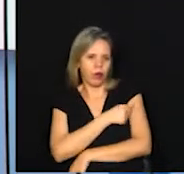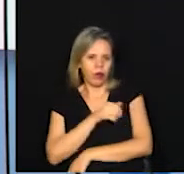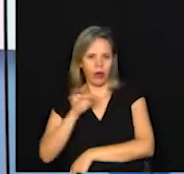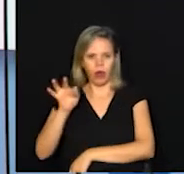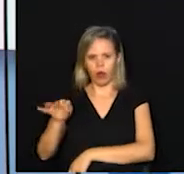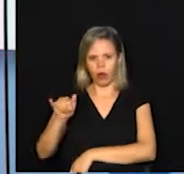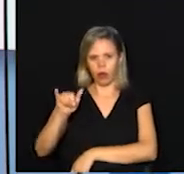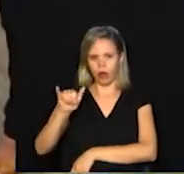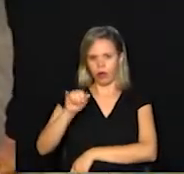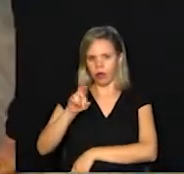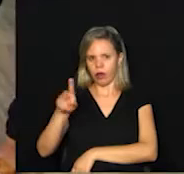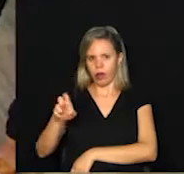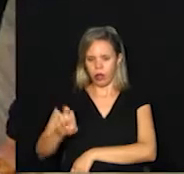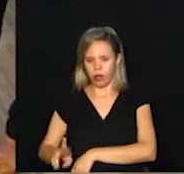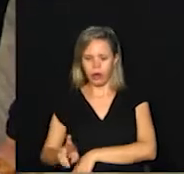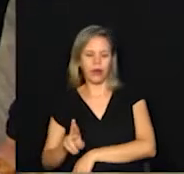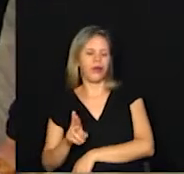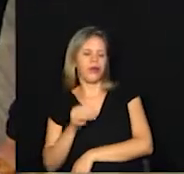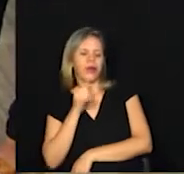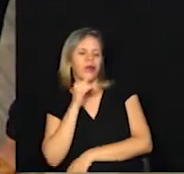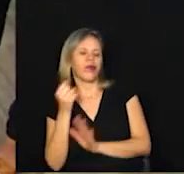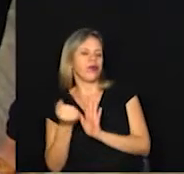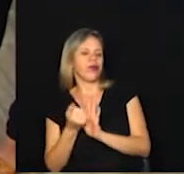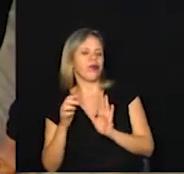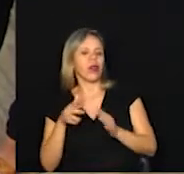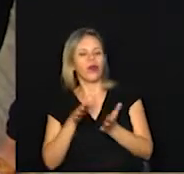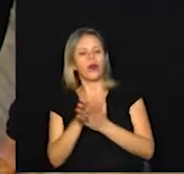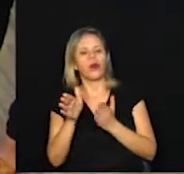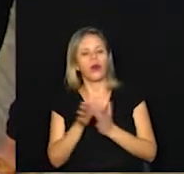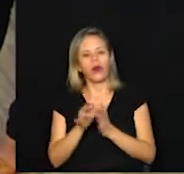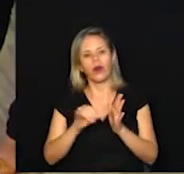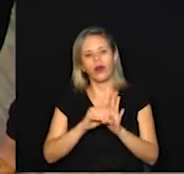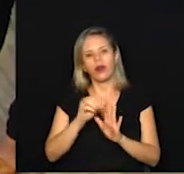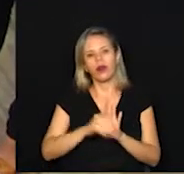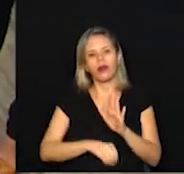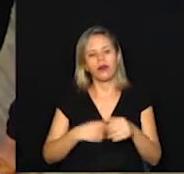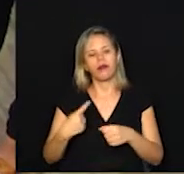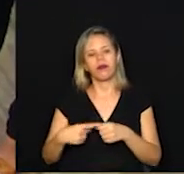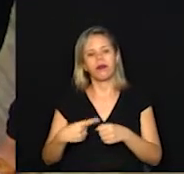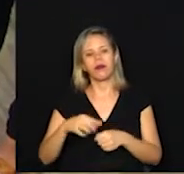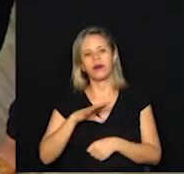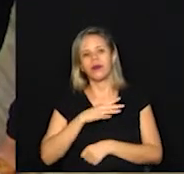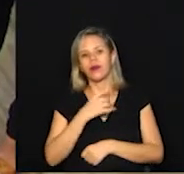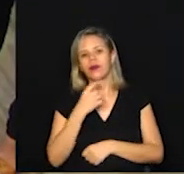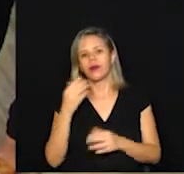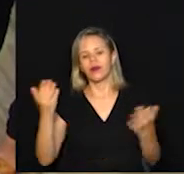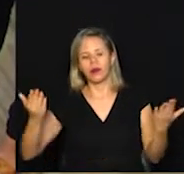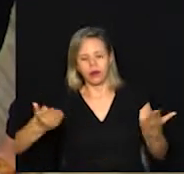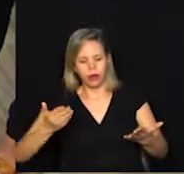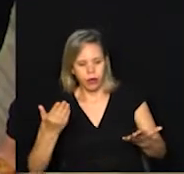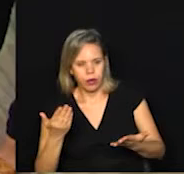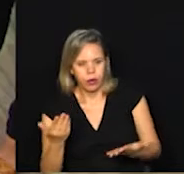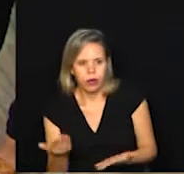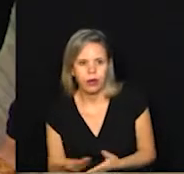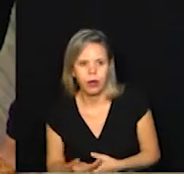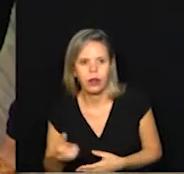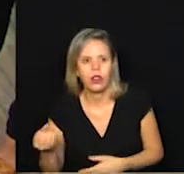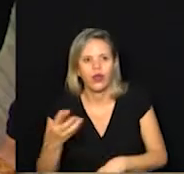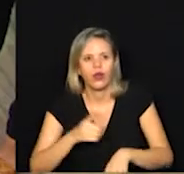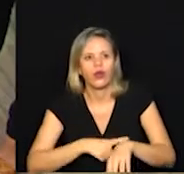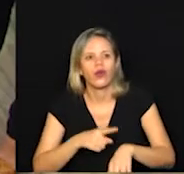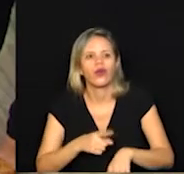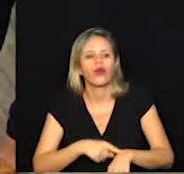Pfizer Biotech. Agora, Mirna Abreu, foi publicado no Diário Oficial do município de hoje novo horário